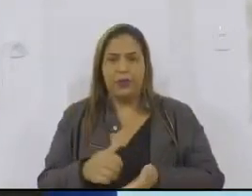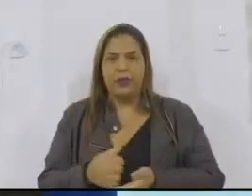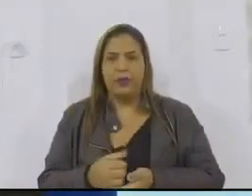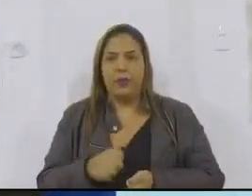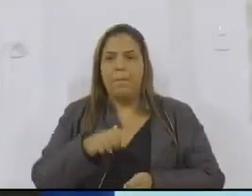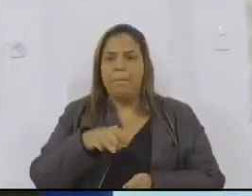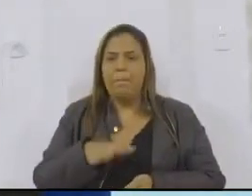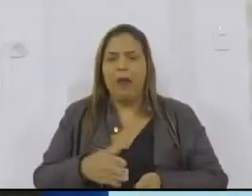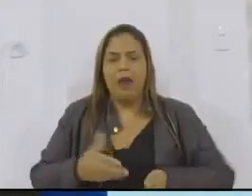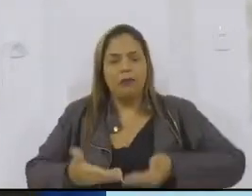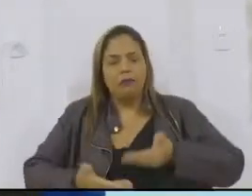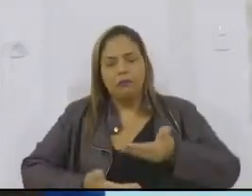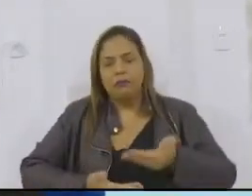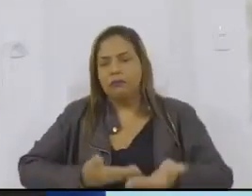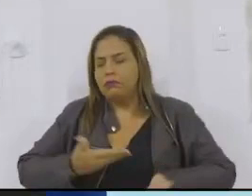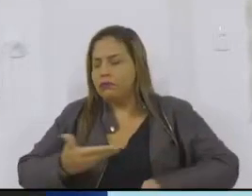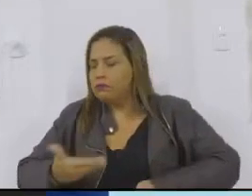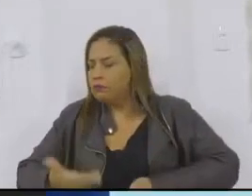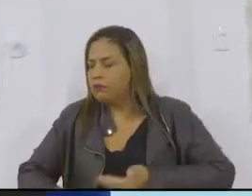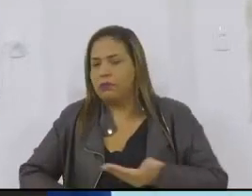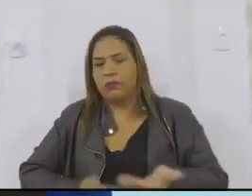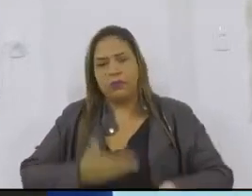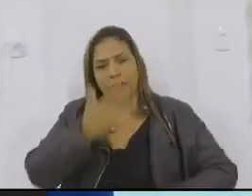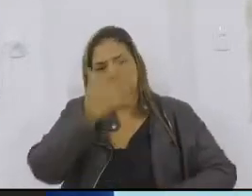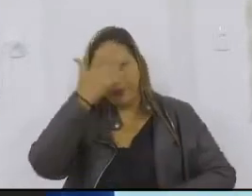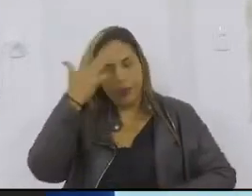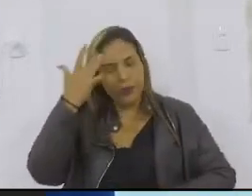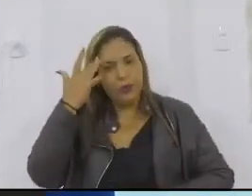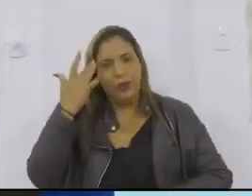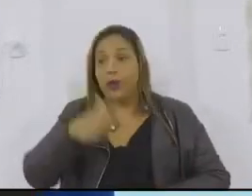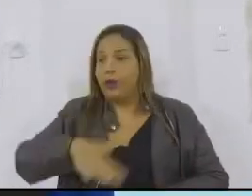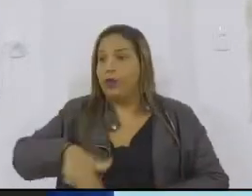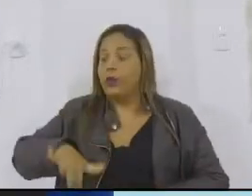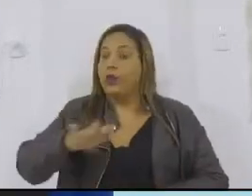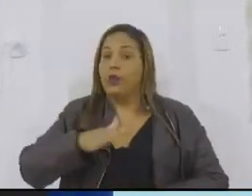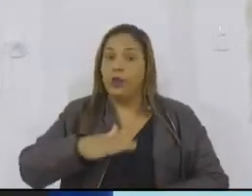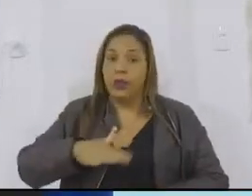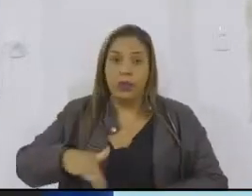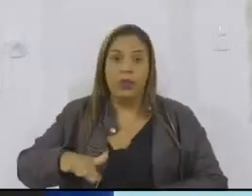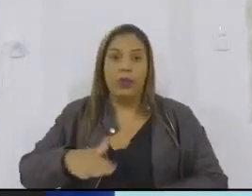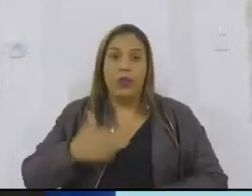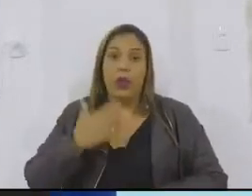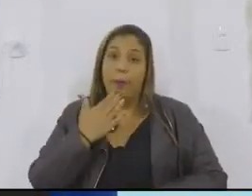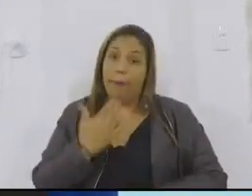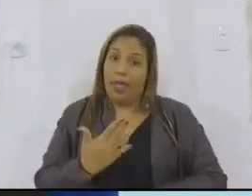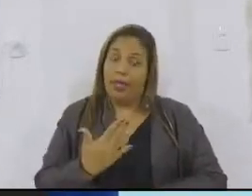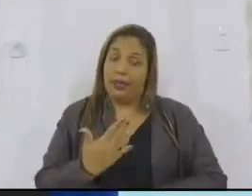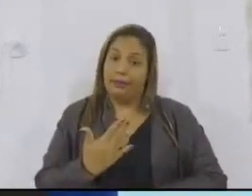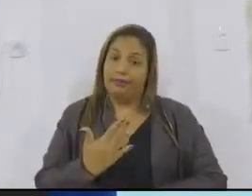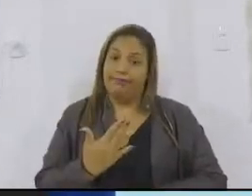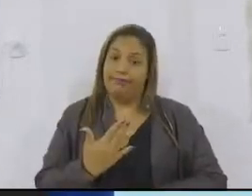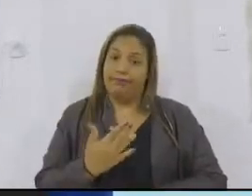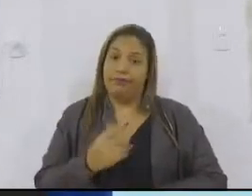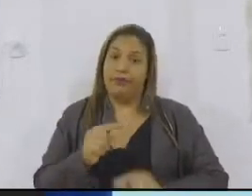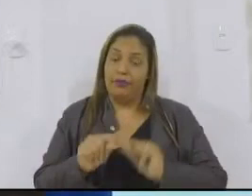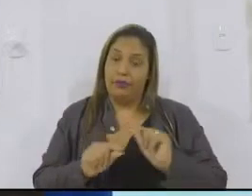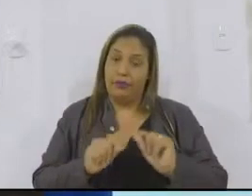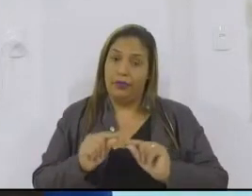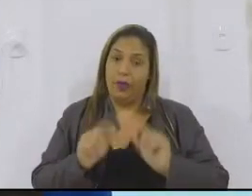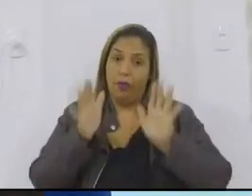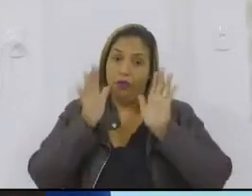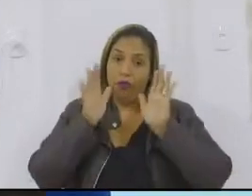os moradores, né? Porque quando a gente faz o pedido, é para poder atender os moradores. Eu quero agradecer o pessoal do meio